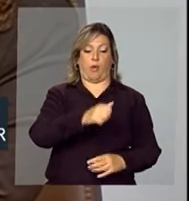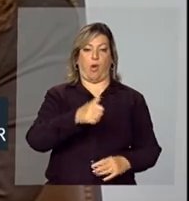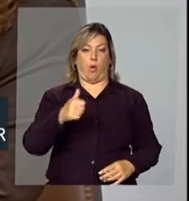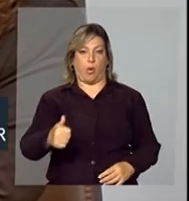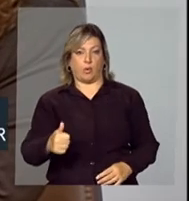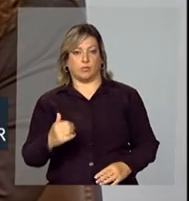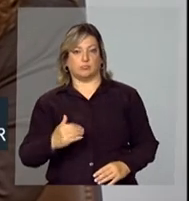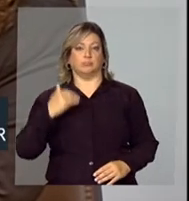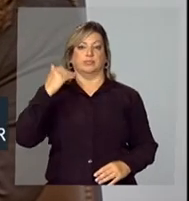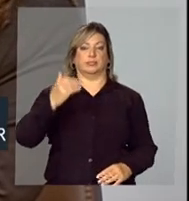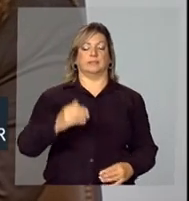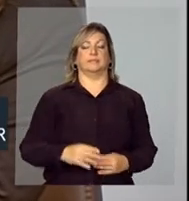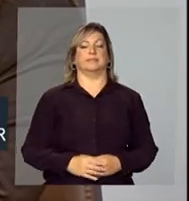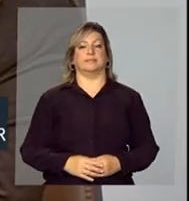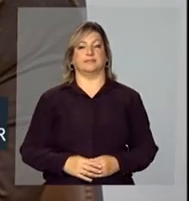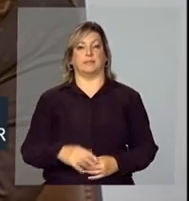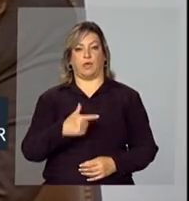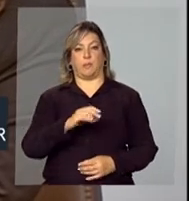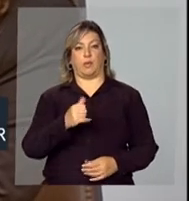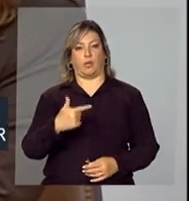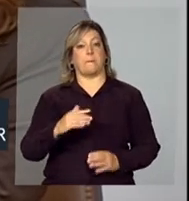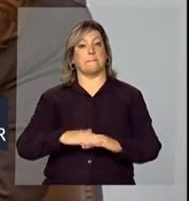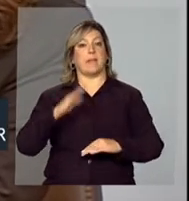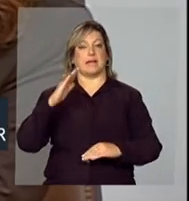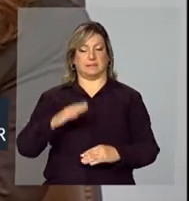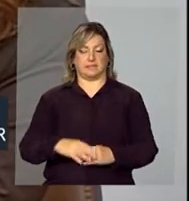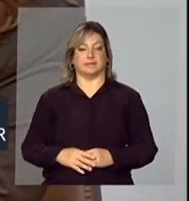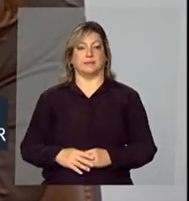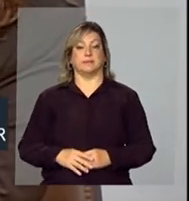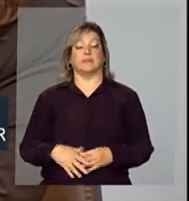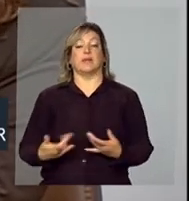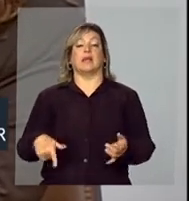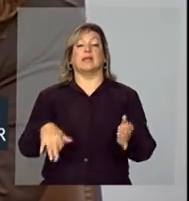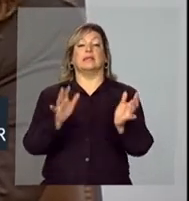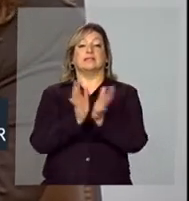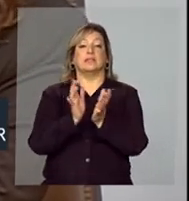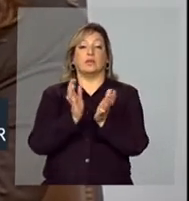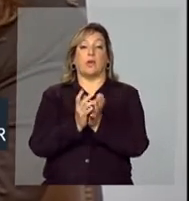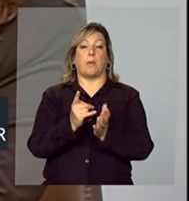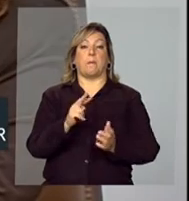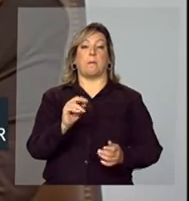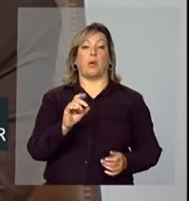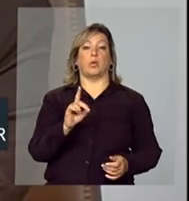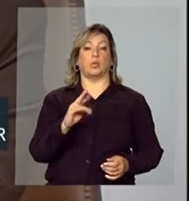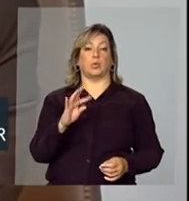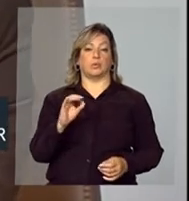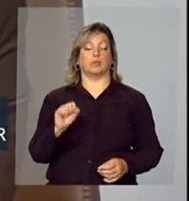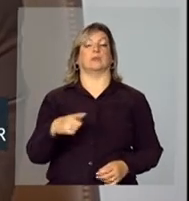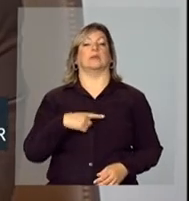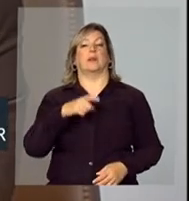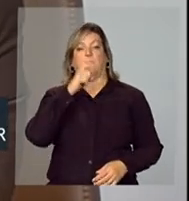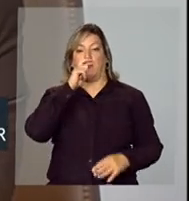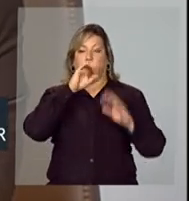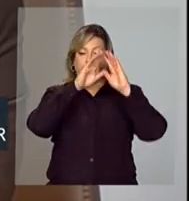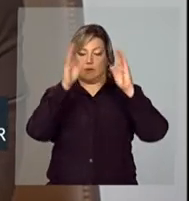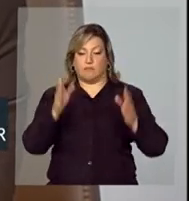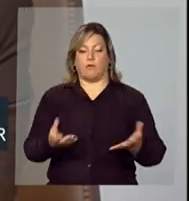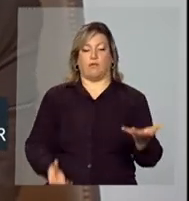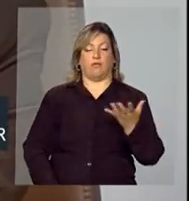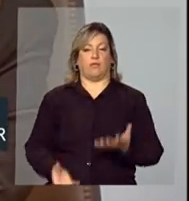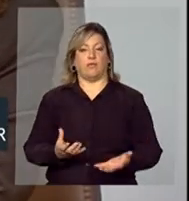o setor de produtos e aí setor de produtos nosso reúne A Linha Branca móveis